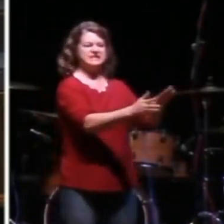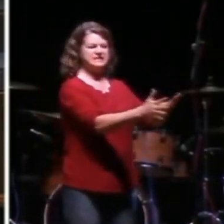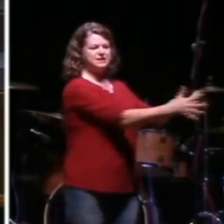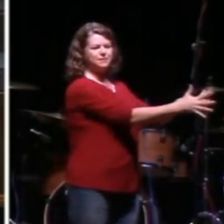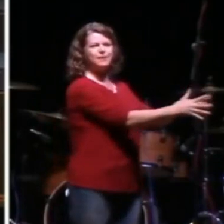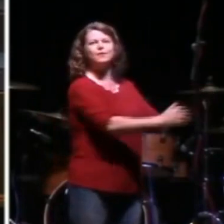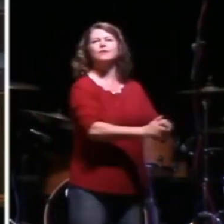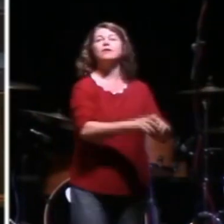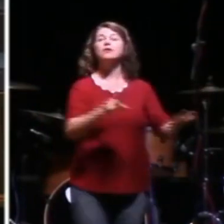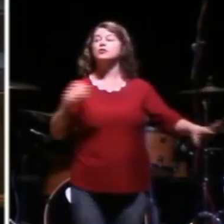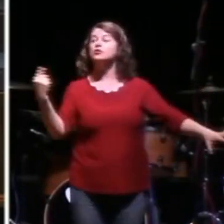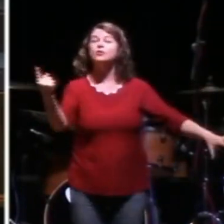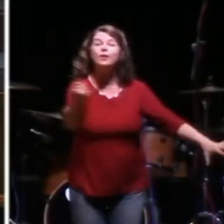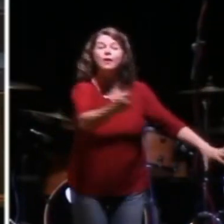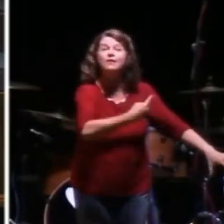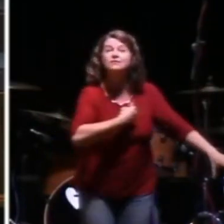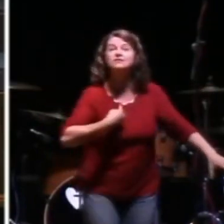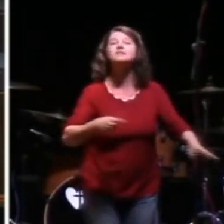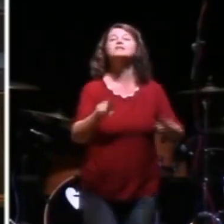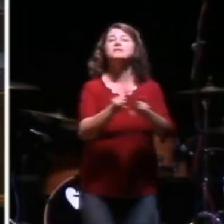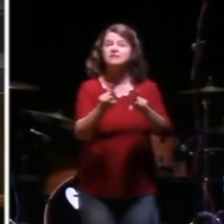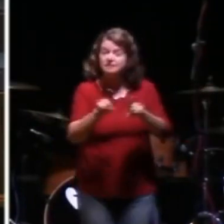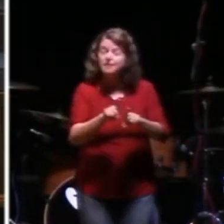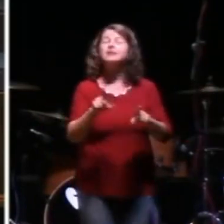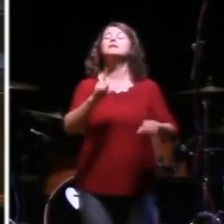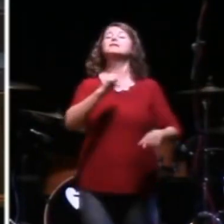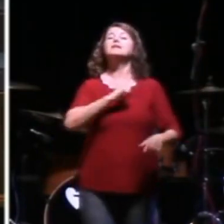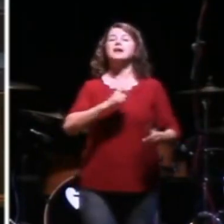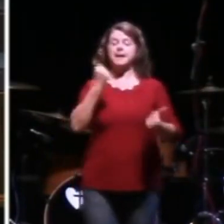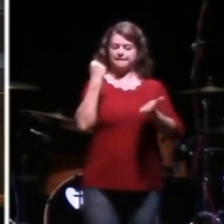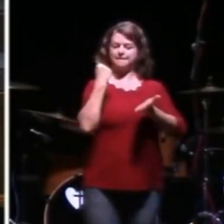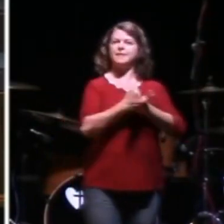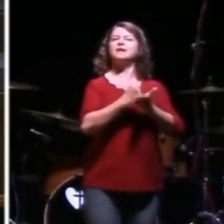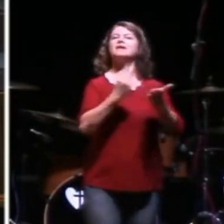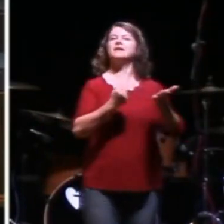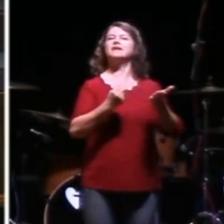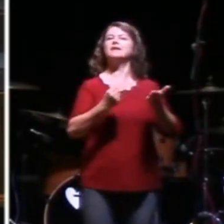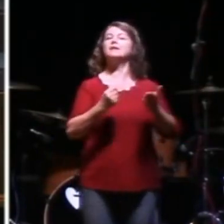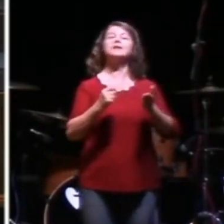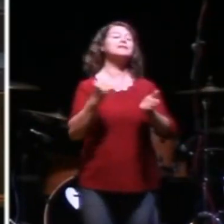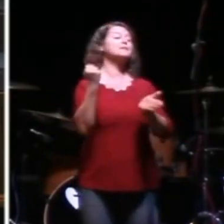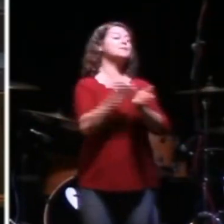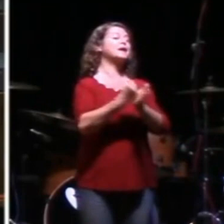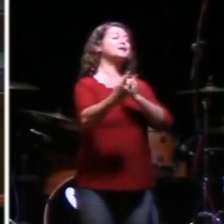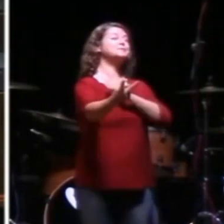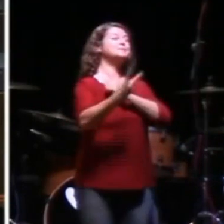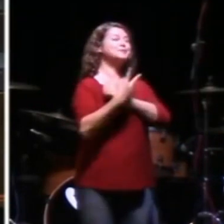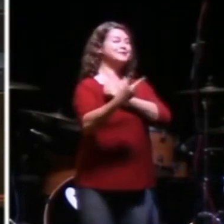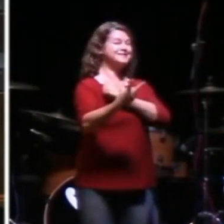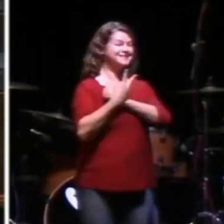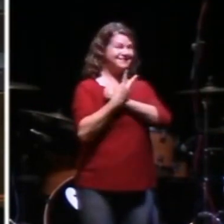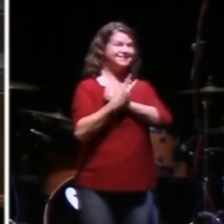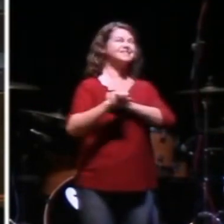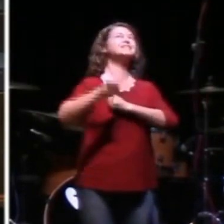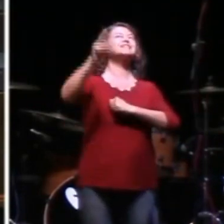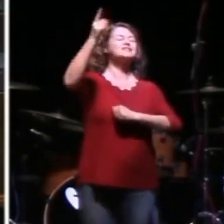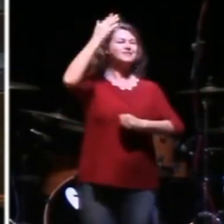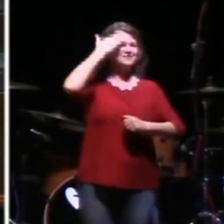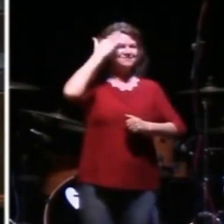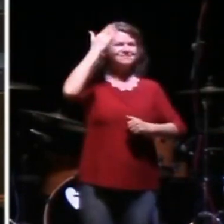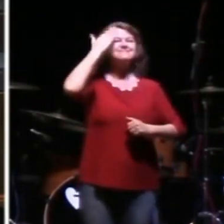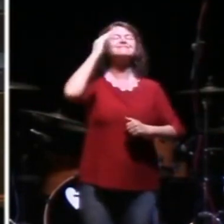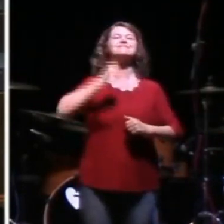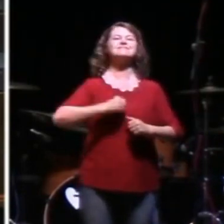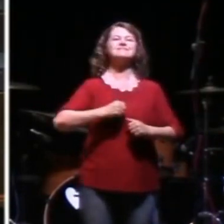querido o hospital me ver quando multiplicamos se ver ele sabe que você pertence a deus ou não pertence a deus sabe